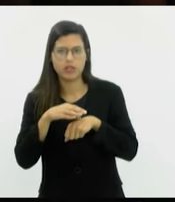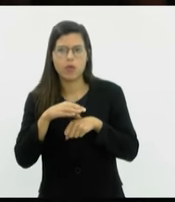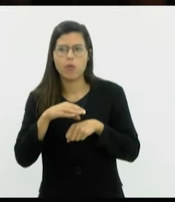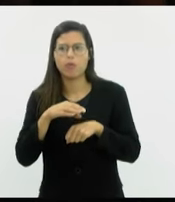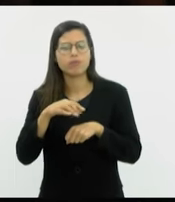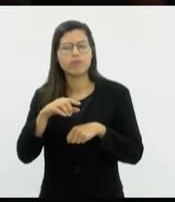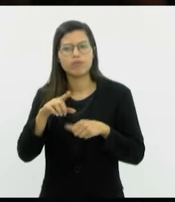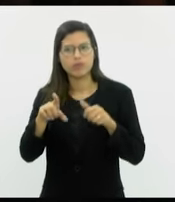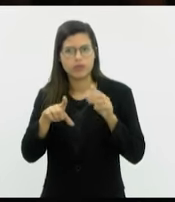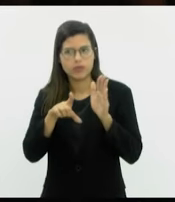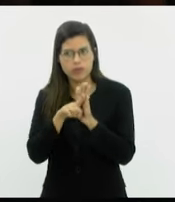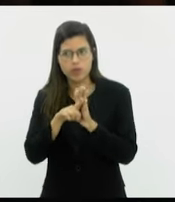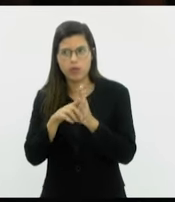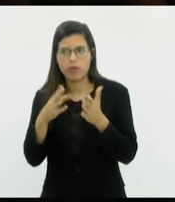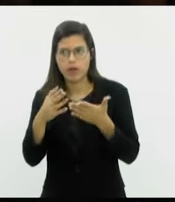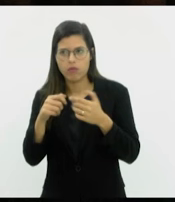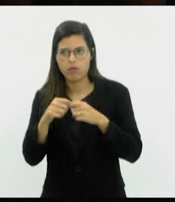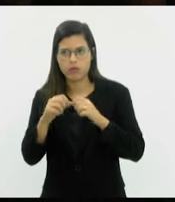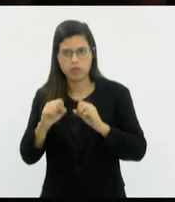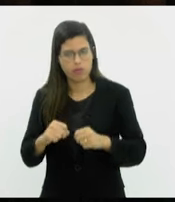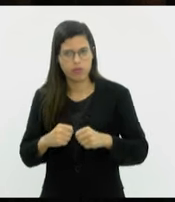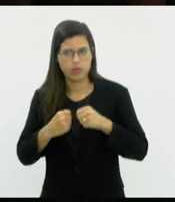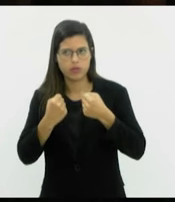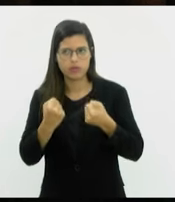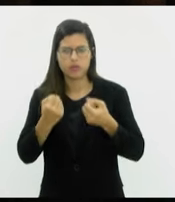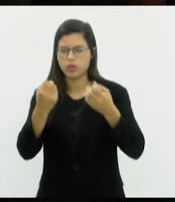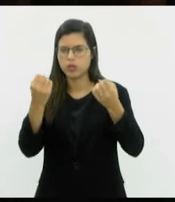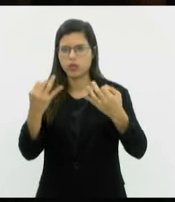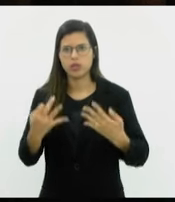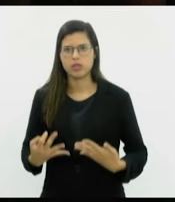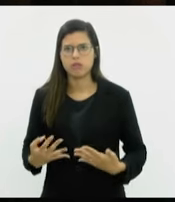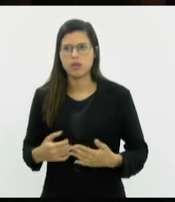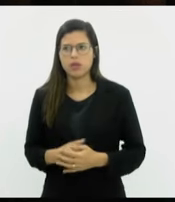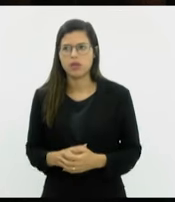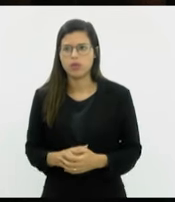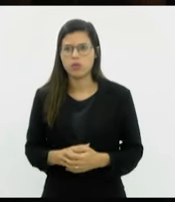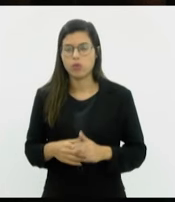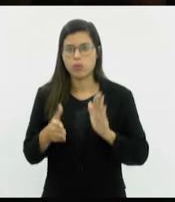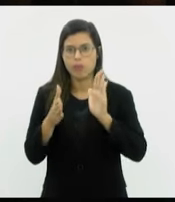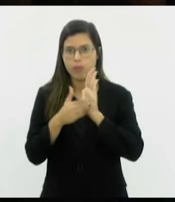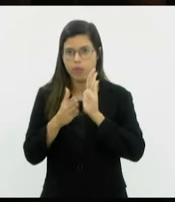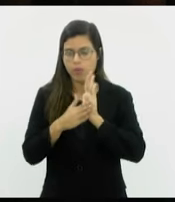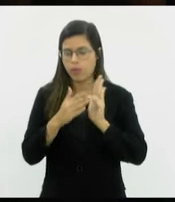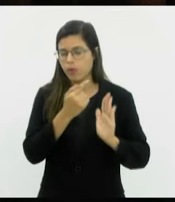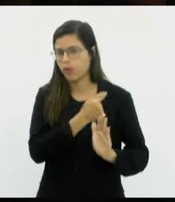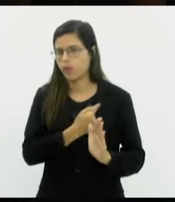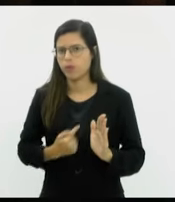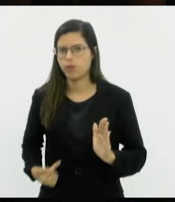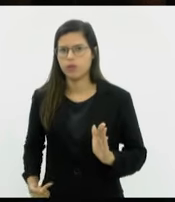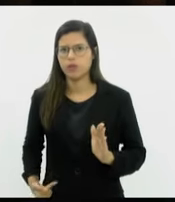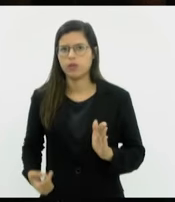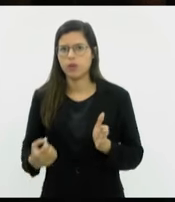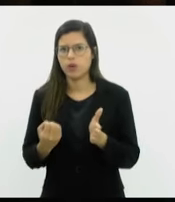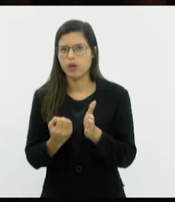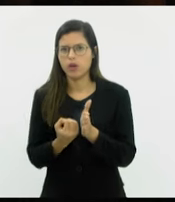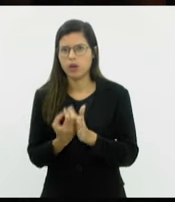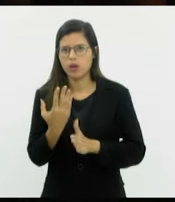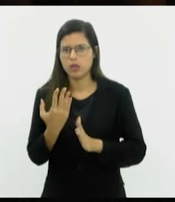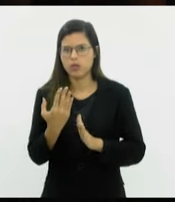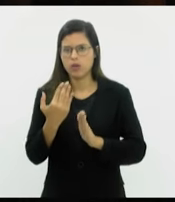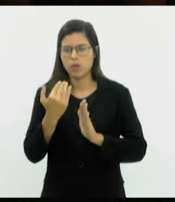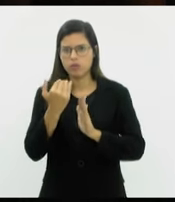aqui fazer a defesa da indicação e um esclarecimento, que propõe ao governador a criação do